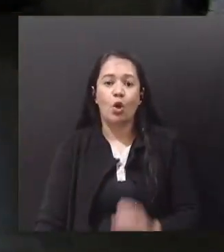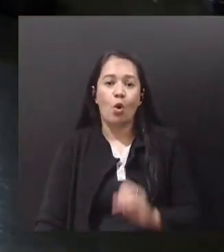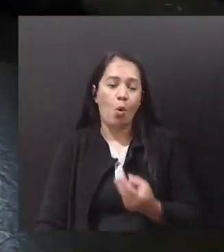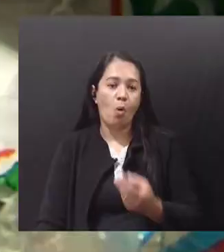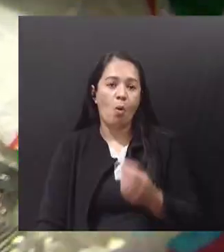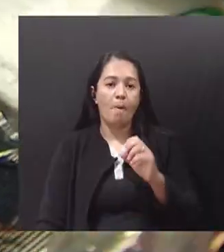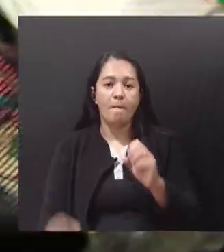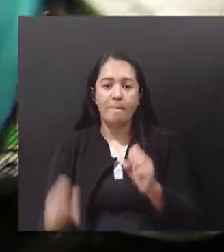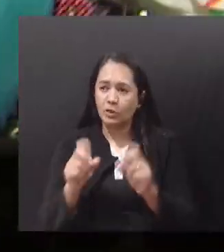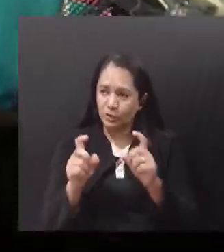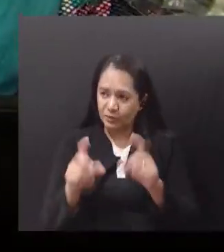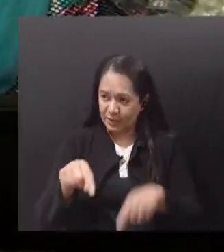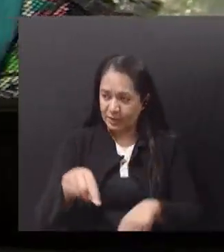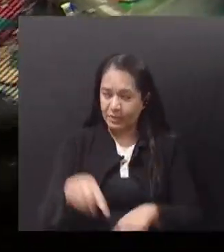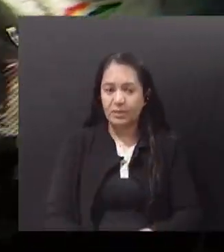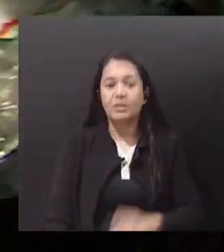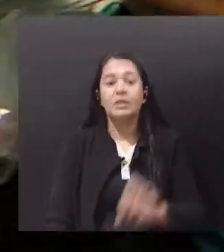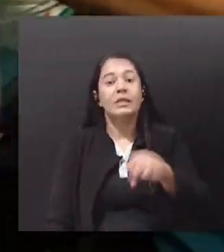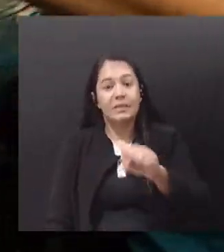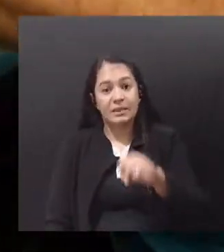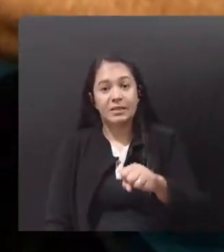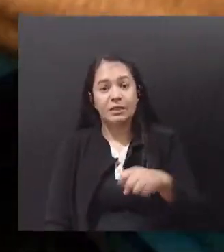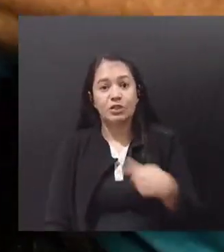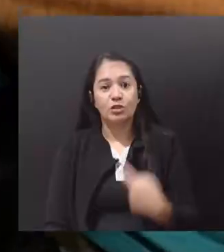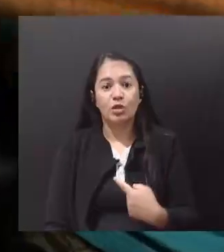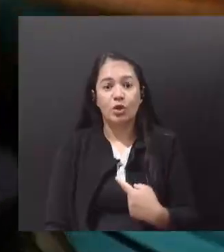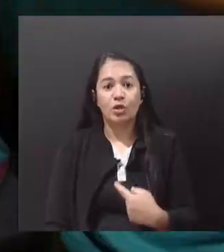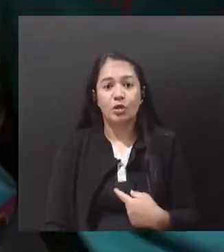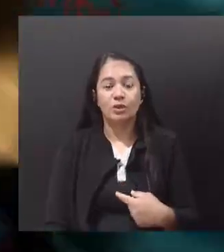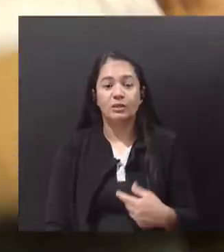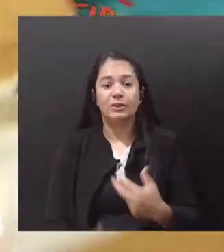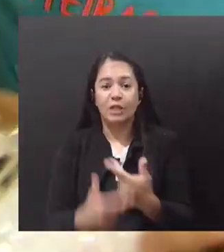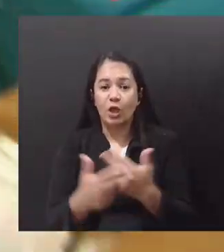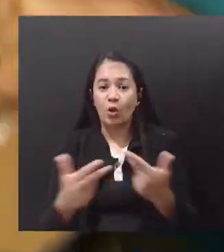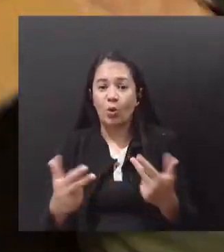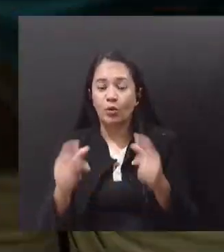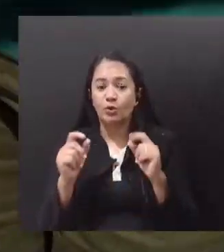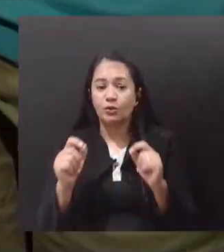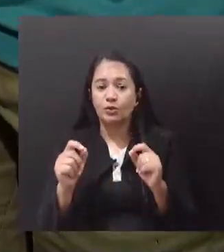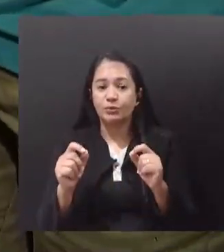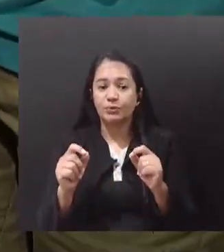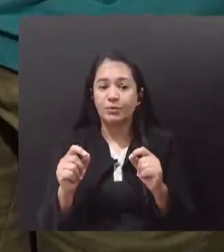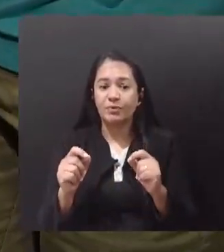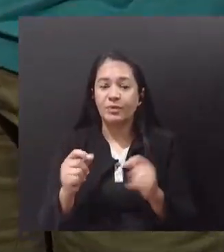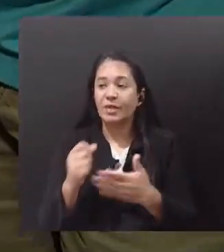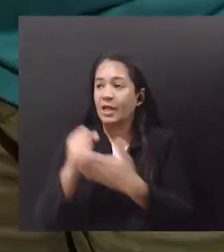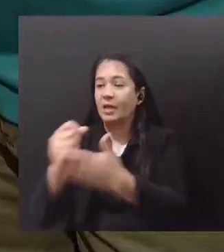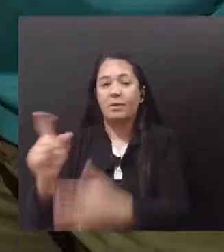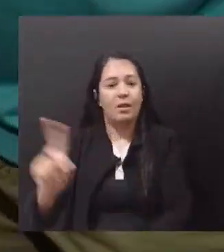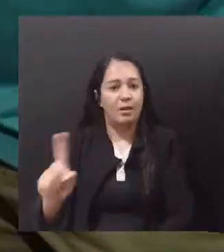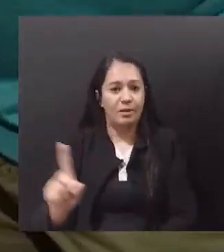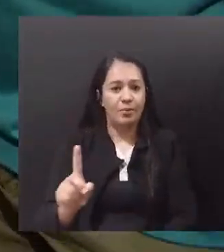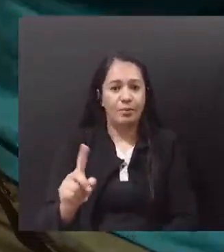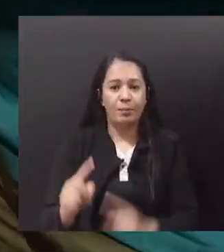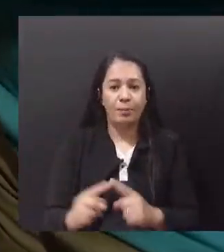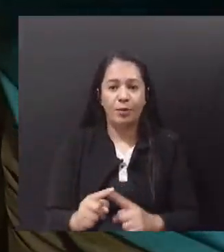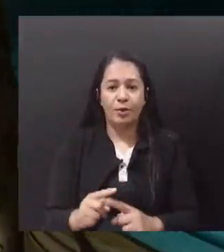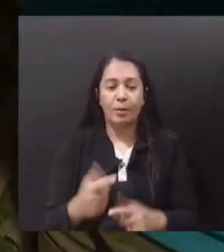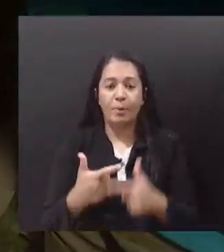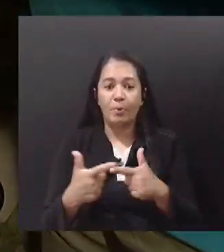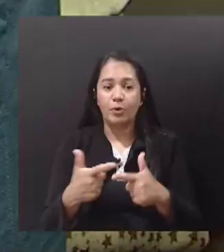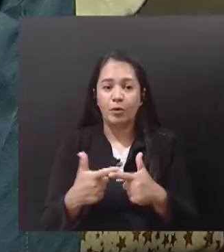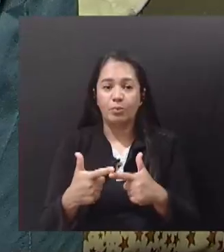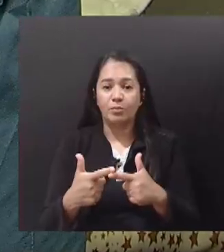aqui no bazar? Isso. A gente tem coisas que não vão para lá pelo problema de ser